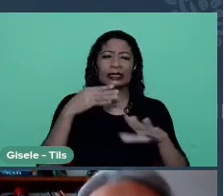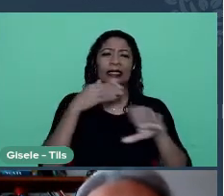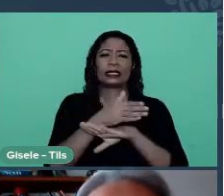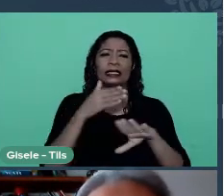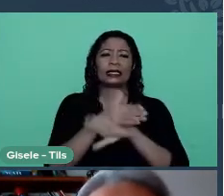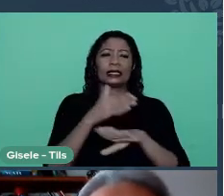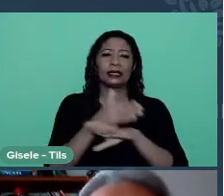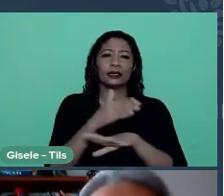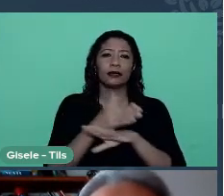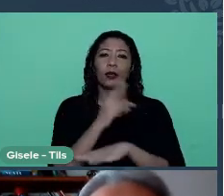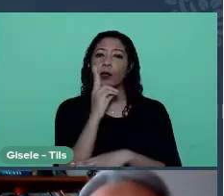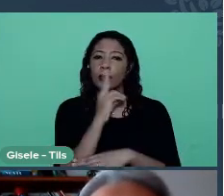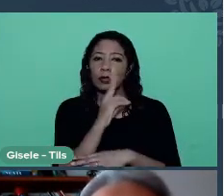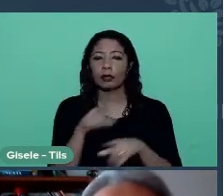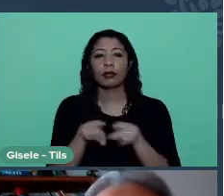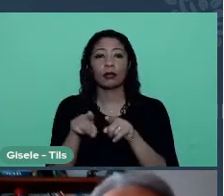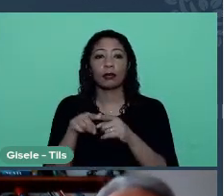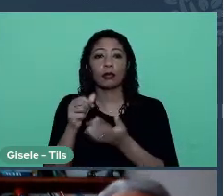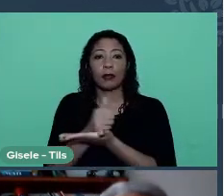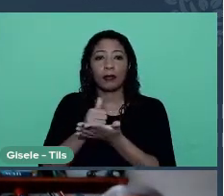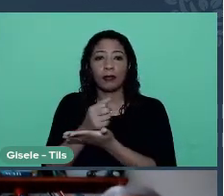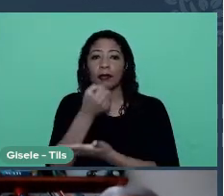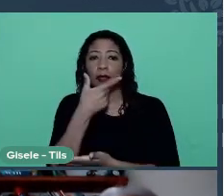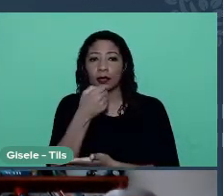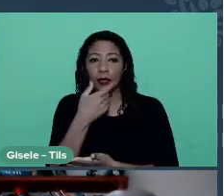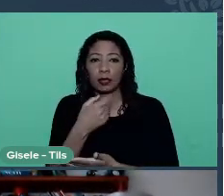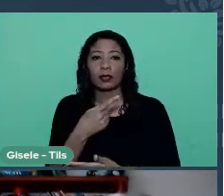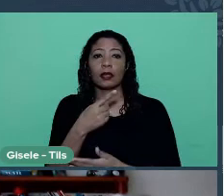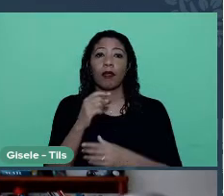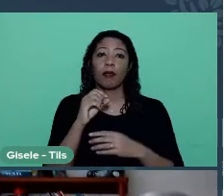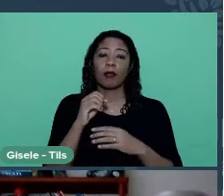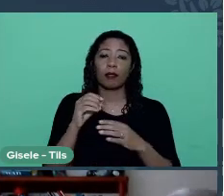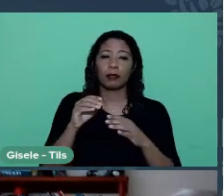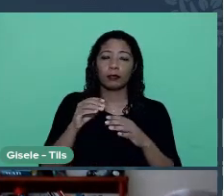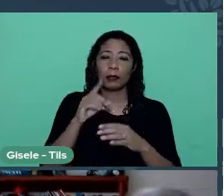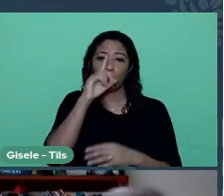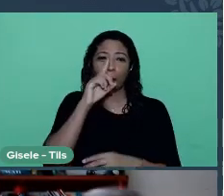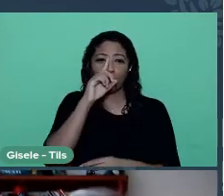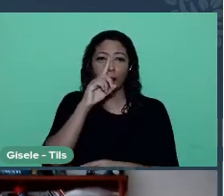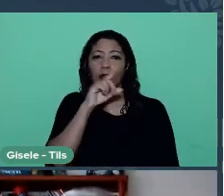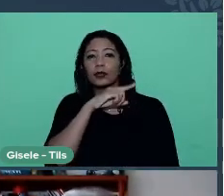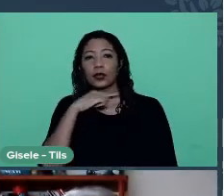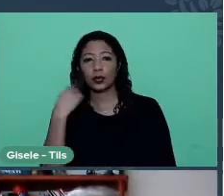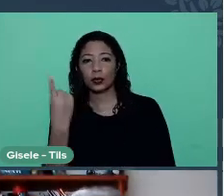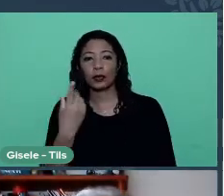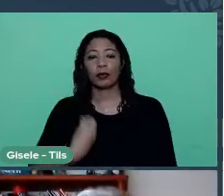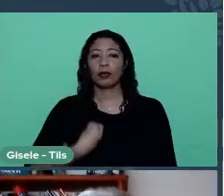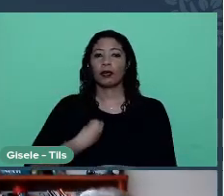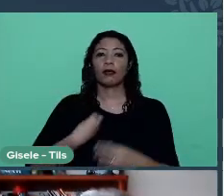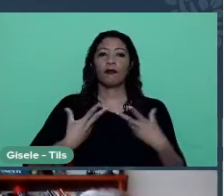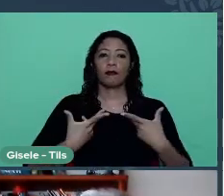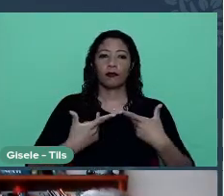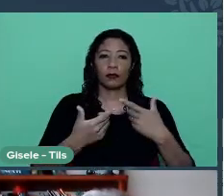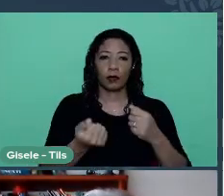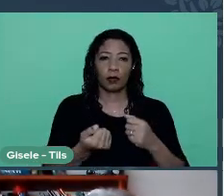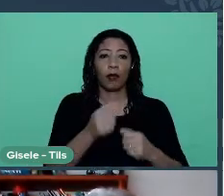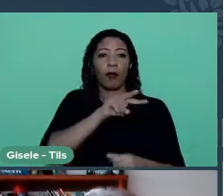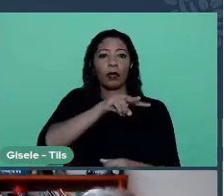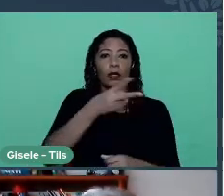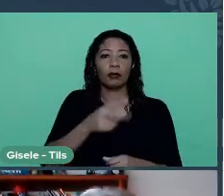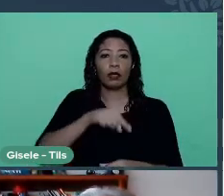o uso de medicação, a mortalidade e a qualidade de vida. Esses são indicadores que, quando alterados, podem